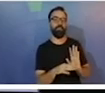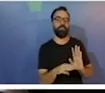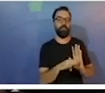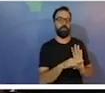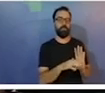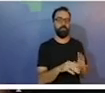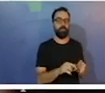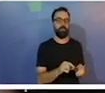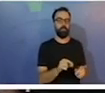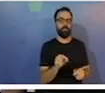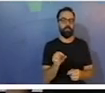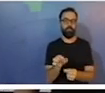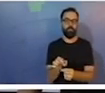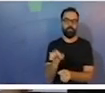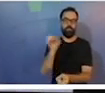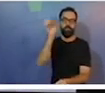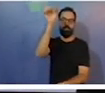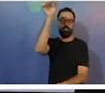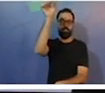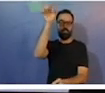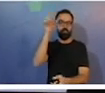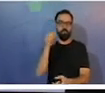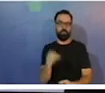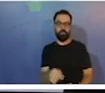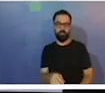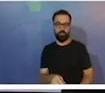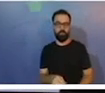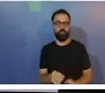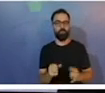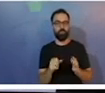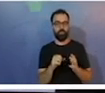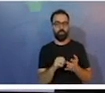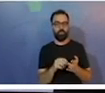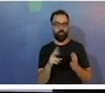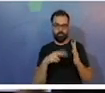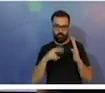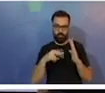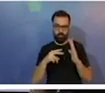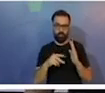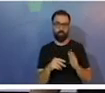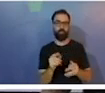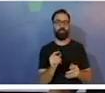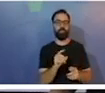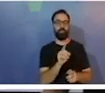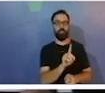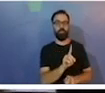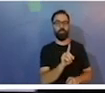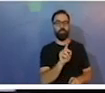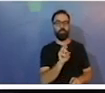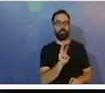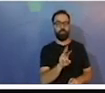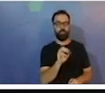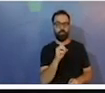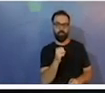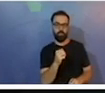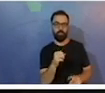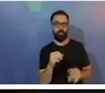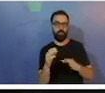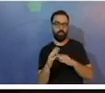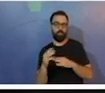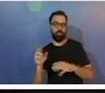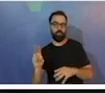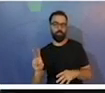sobre o meridiano de Greenwich. Ler as páginas 138 até a 142.